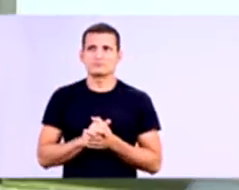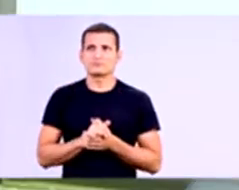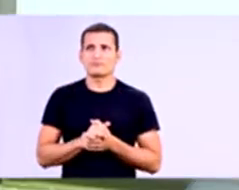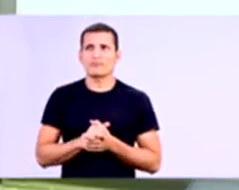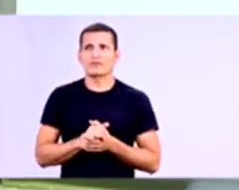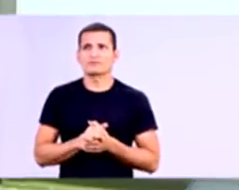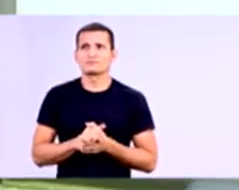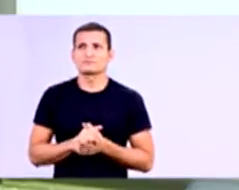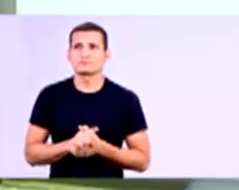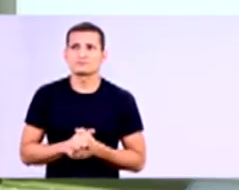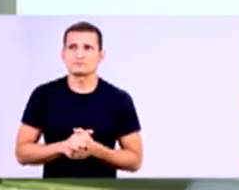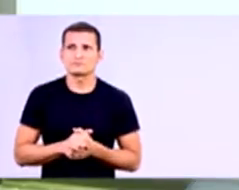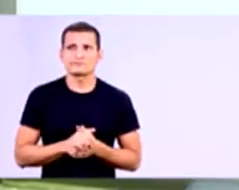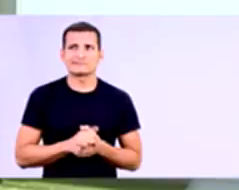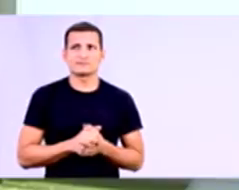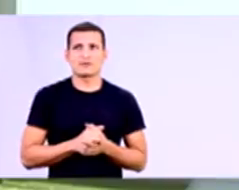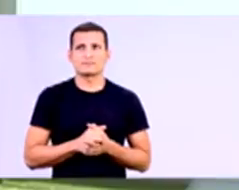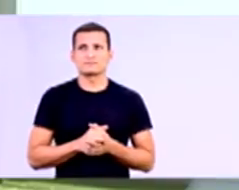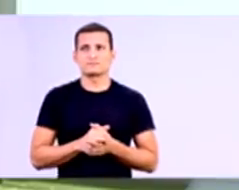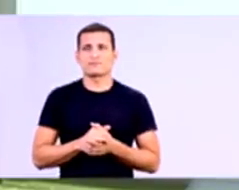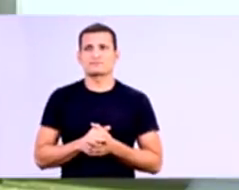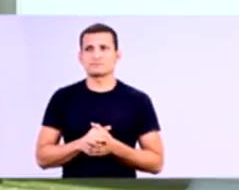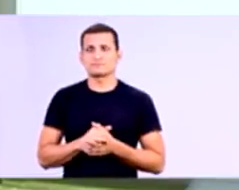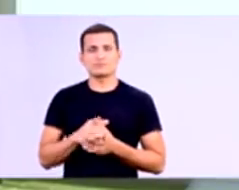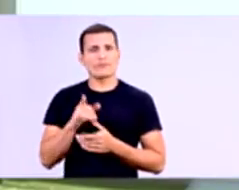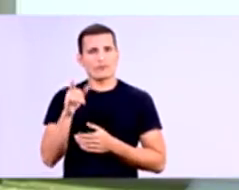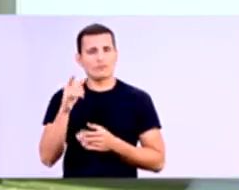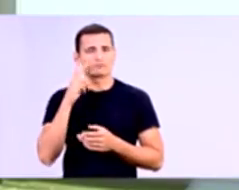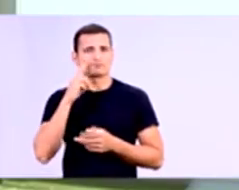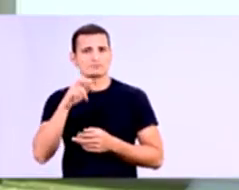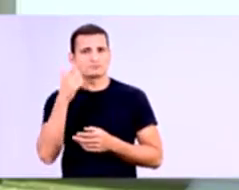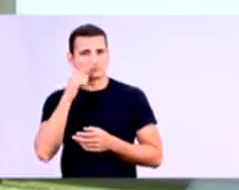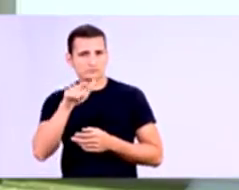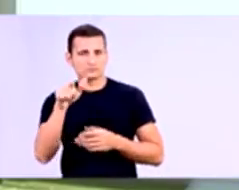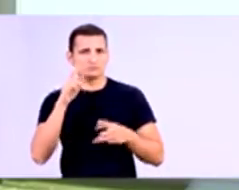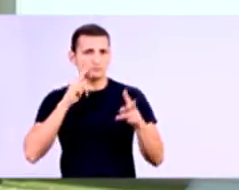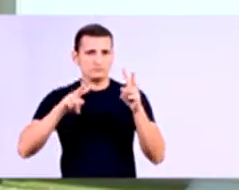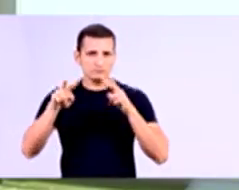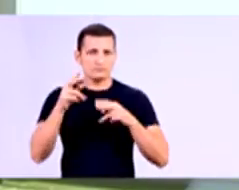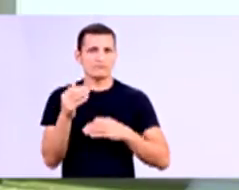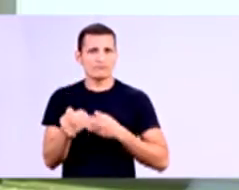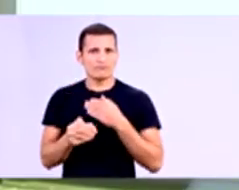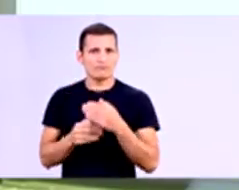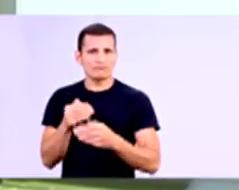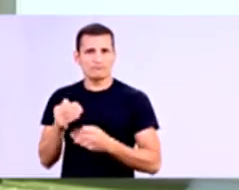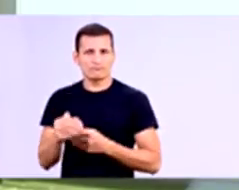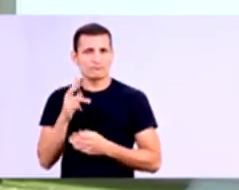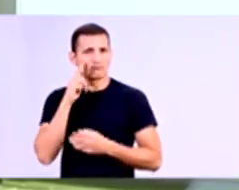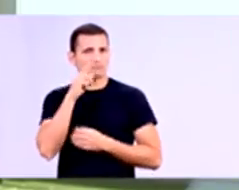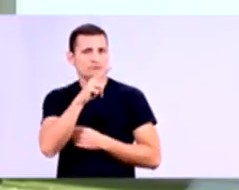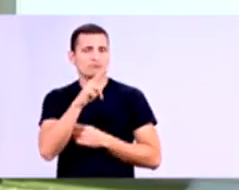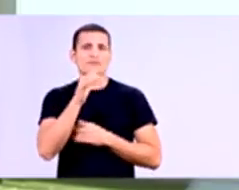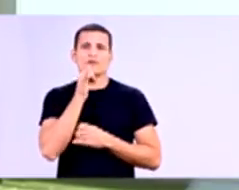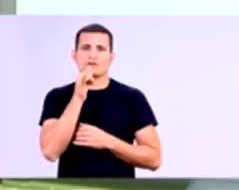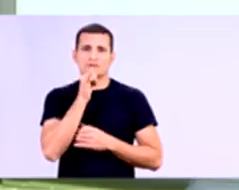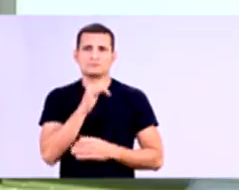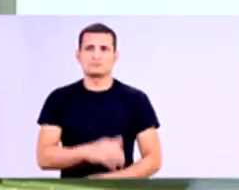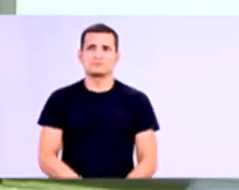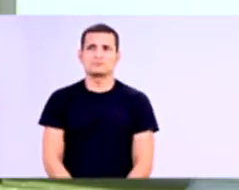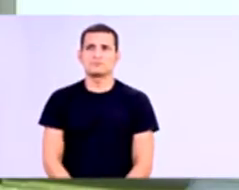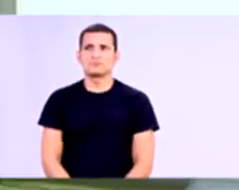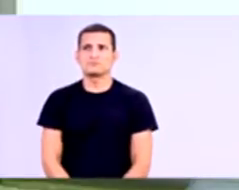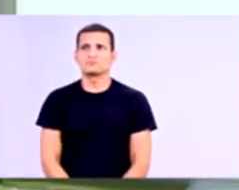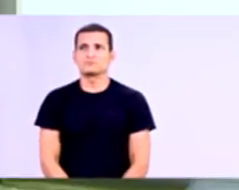só, esse comentário ele conseguiu visualizar bem passo a passo. Vamos para a lousa para ver um exemplo que eu coloquei,